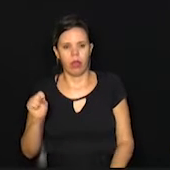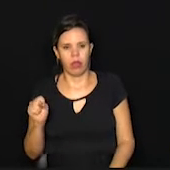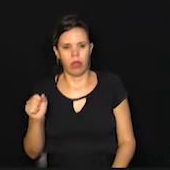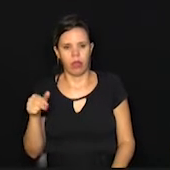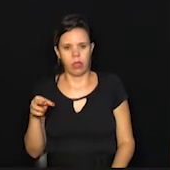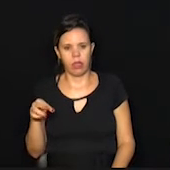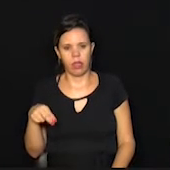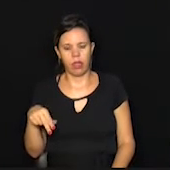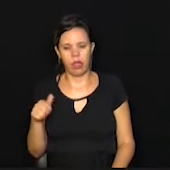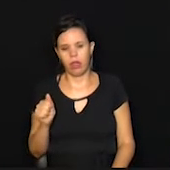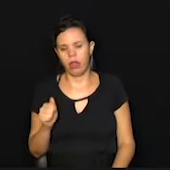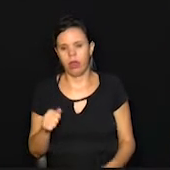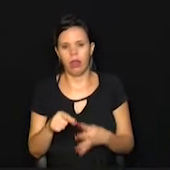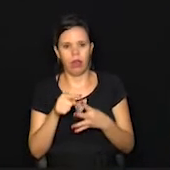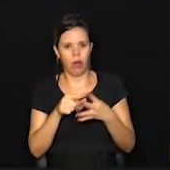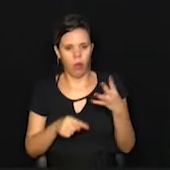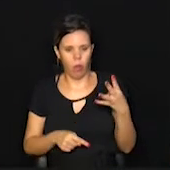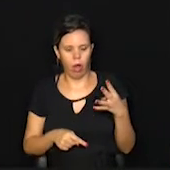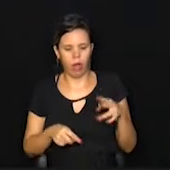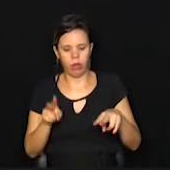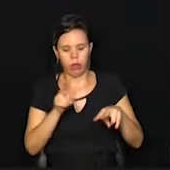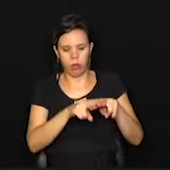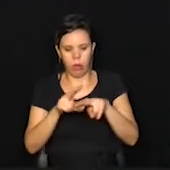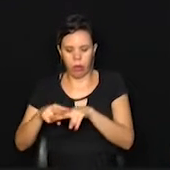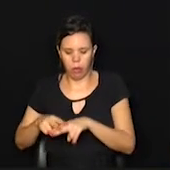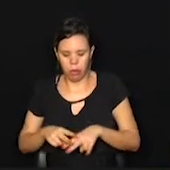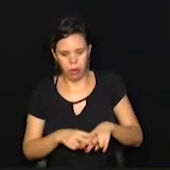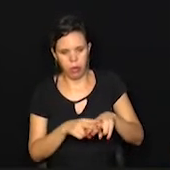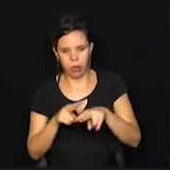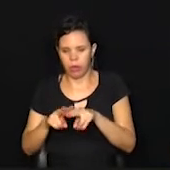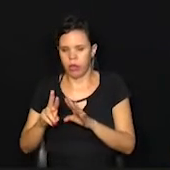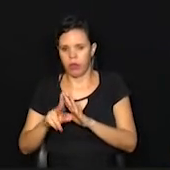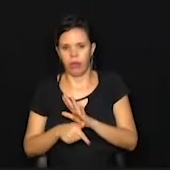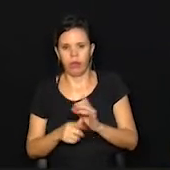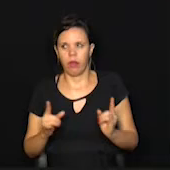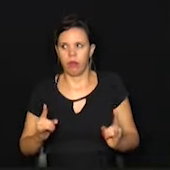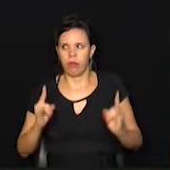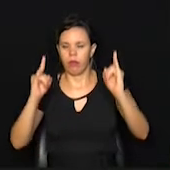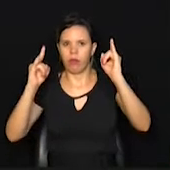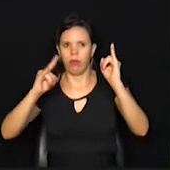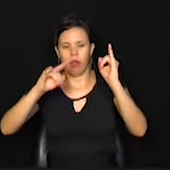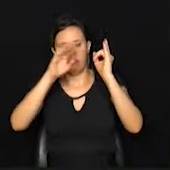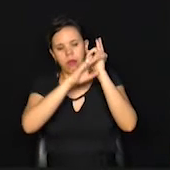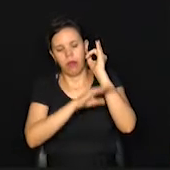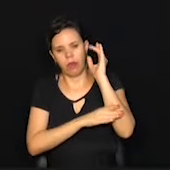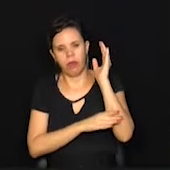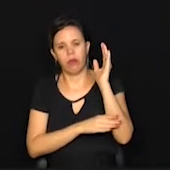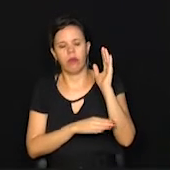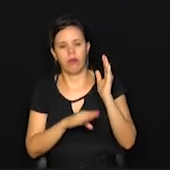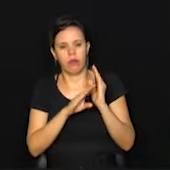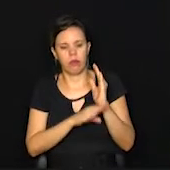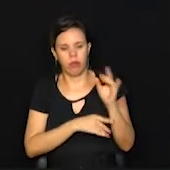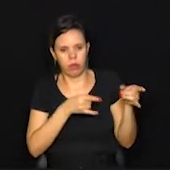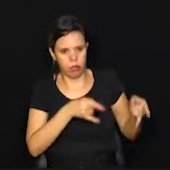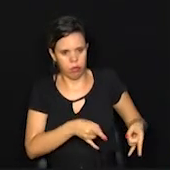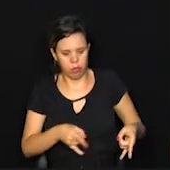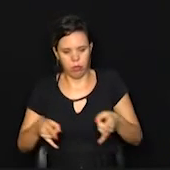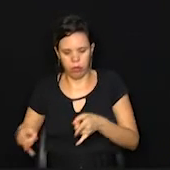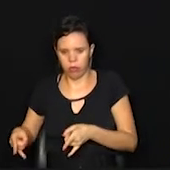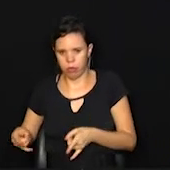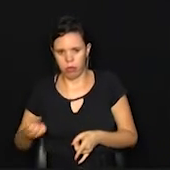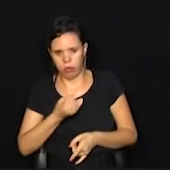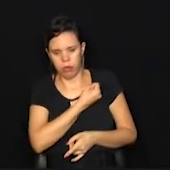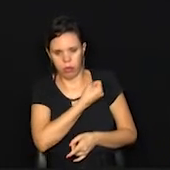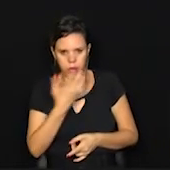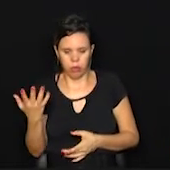Dora 14 células cada célula tinha vários bilhetes então havia um certo número de presos